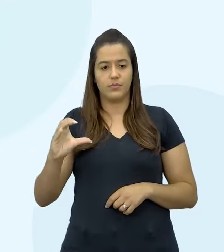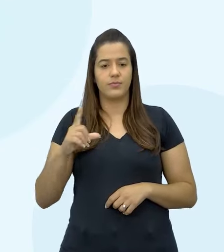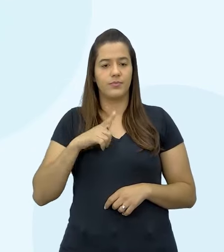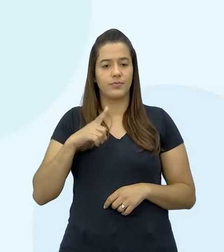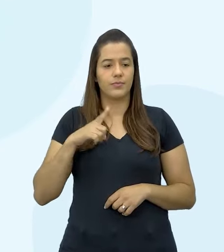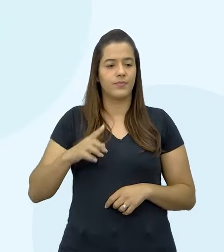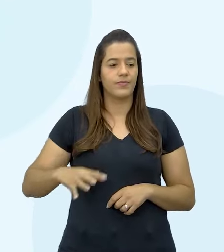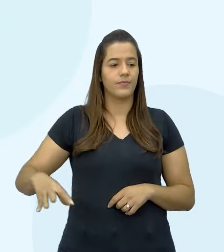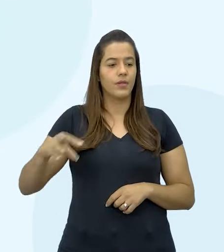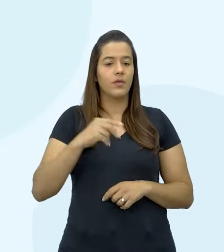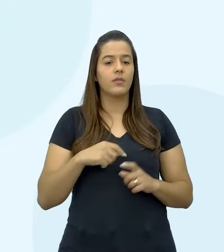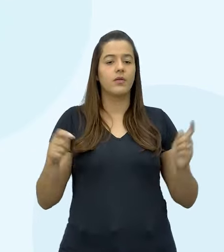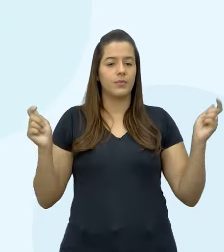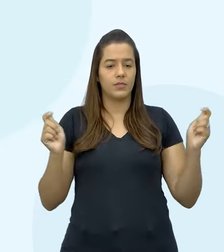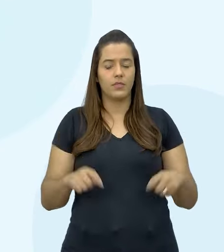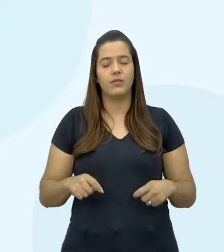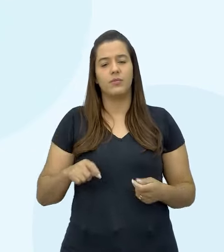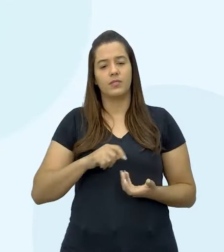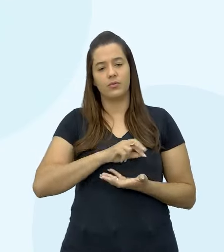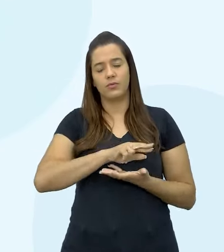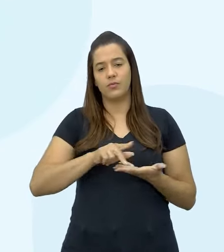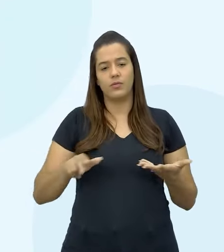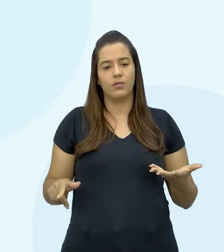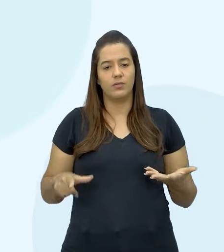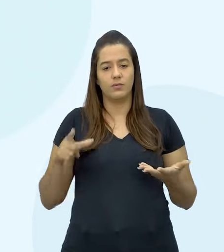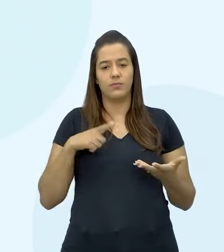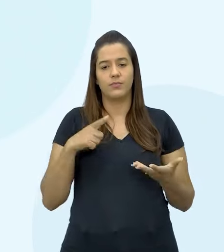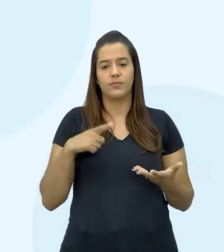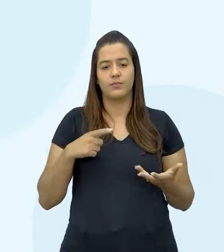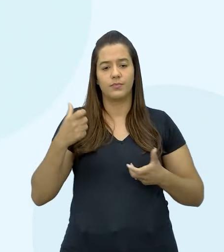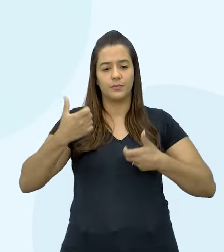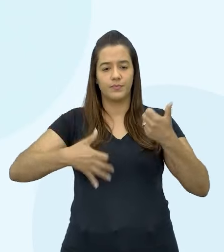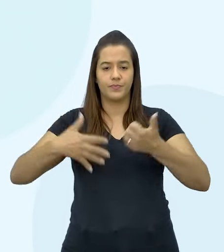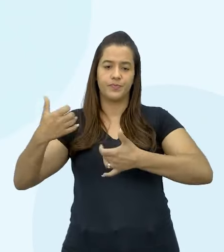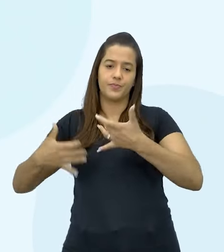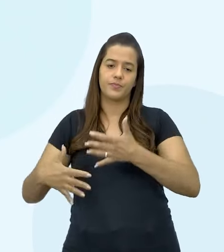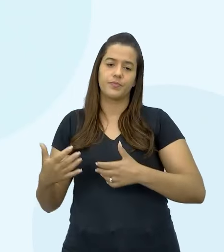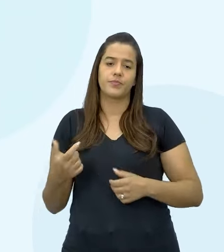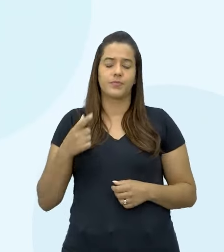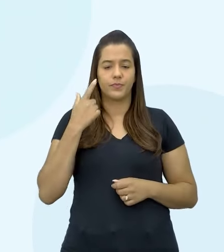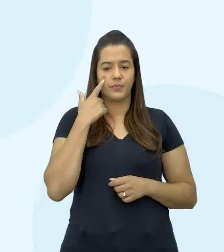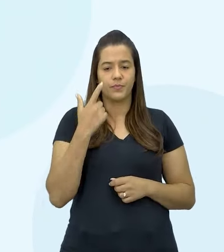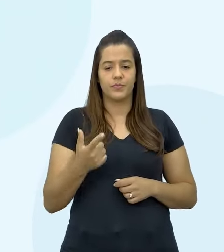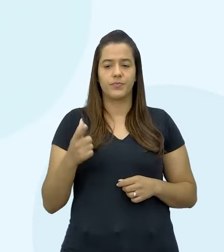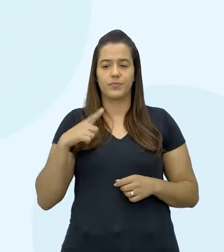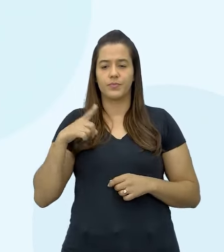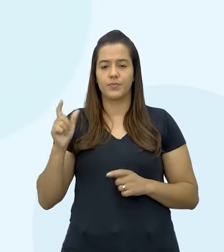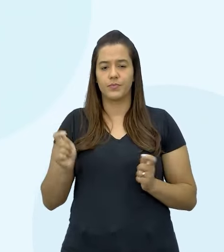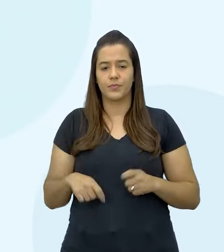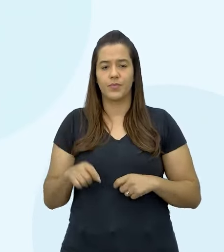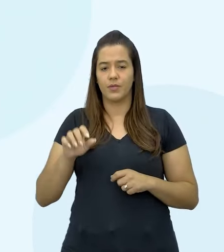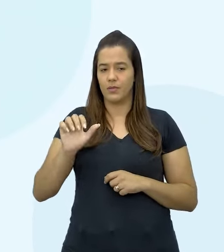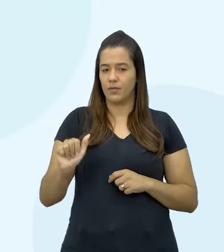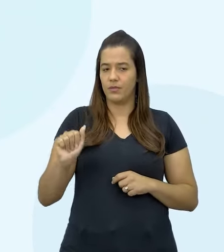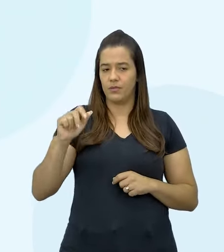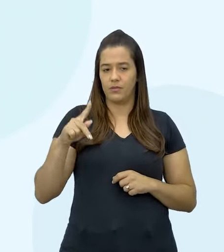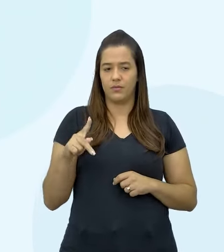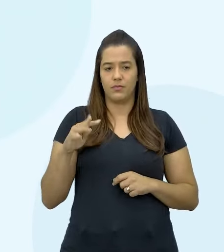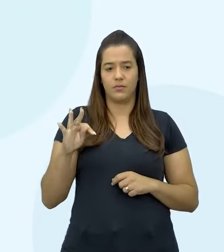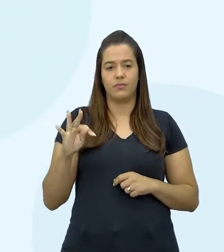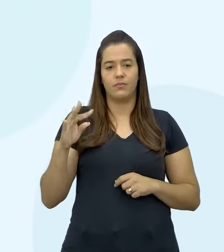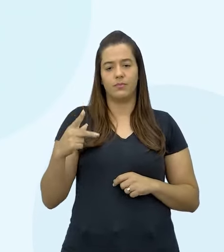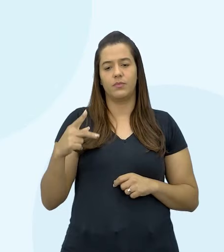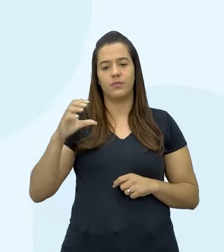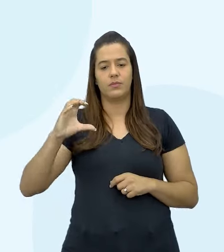uma apresentação da estrutura e das características do mapa, que a gente retomou brevemente aqui. E na segunda ATPC, a gente apresentou